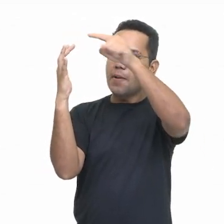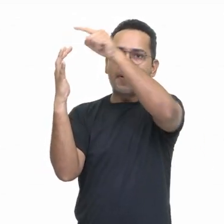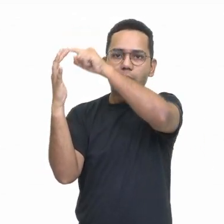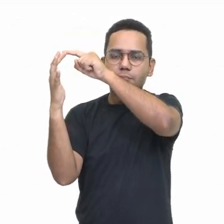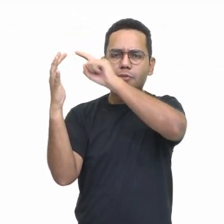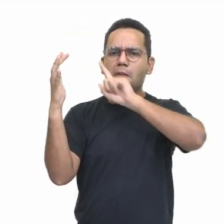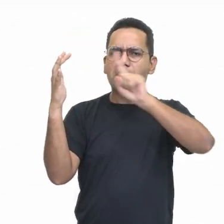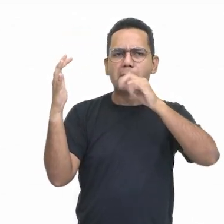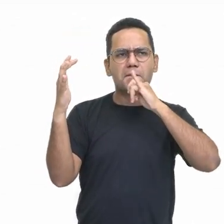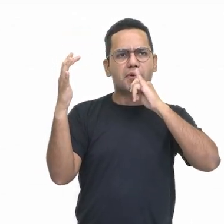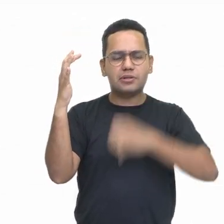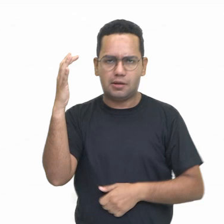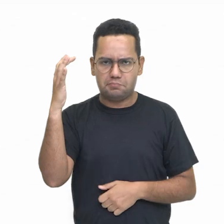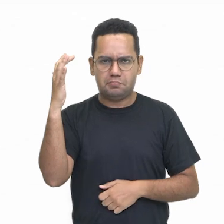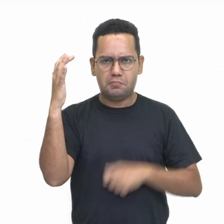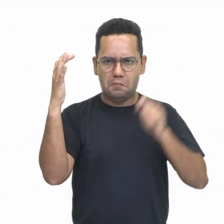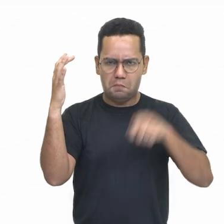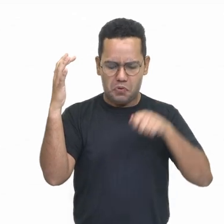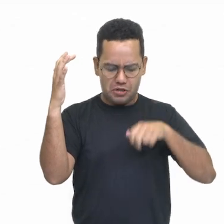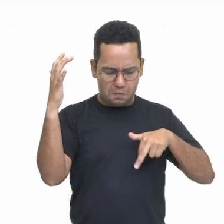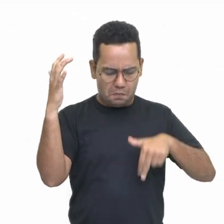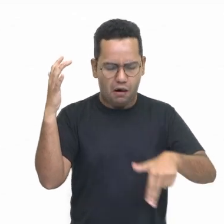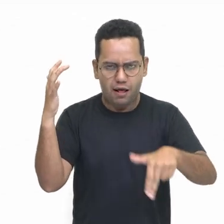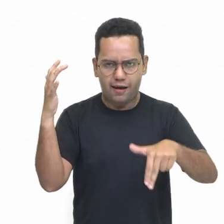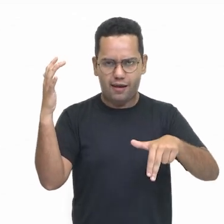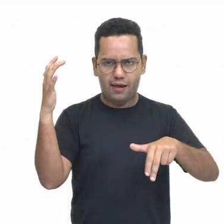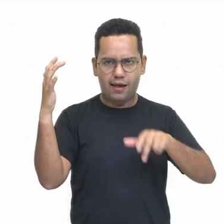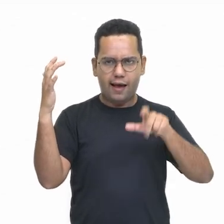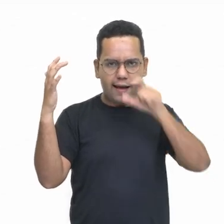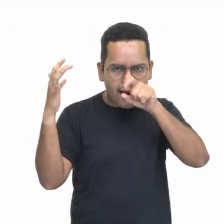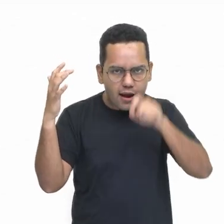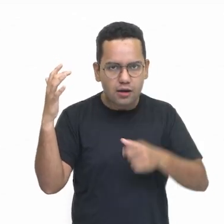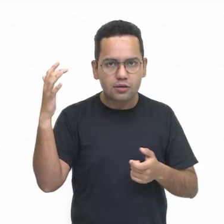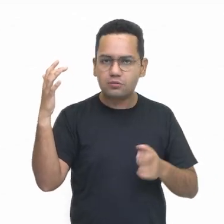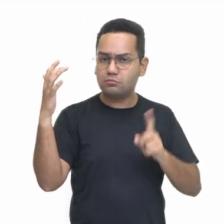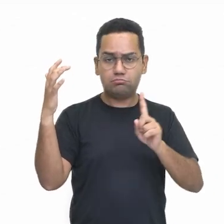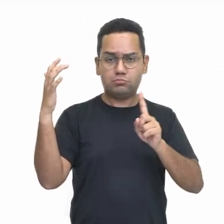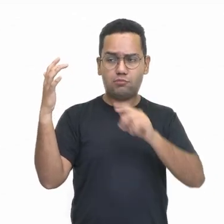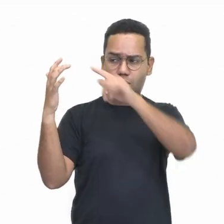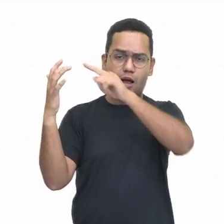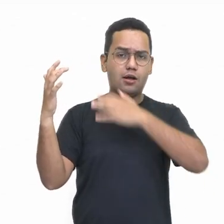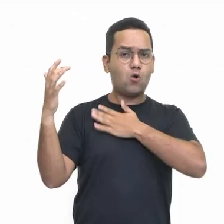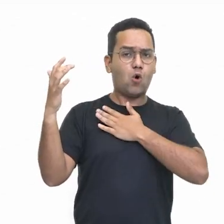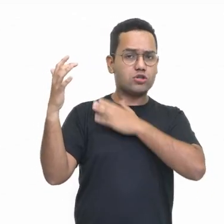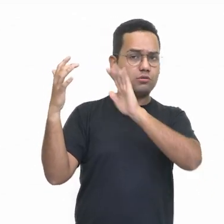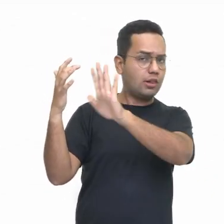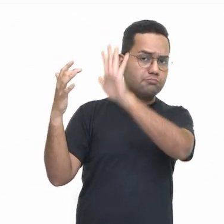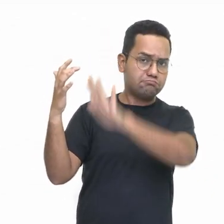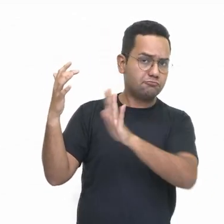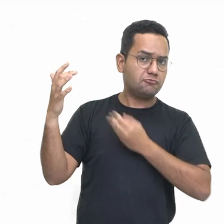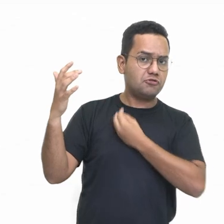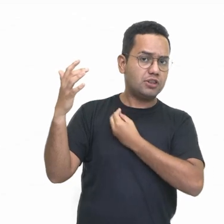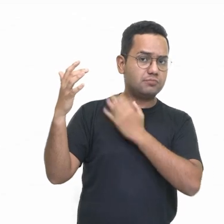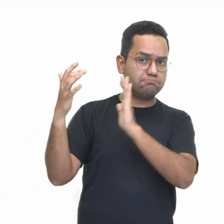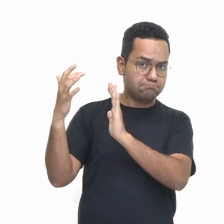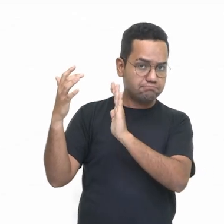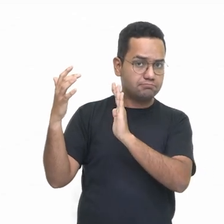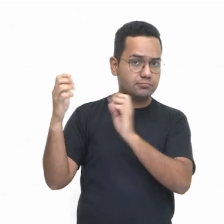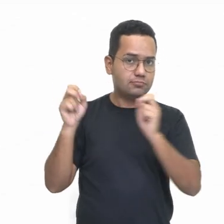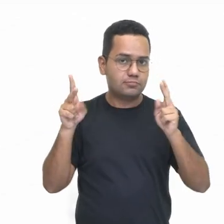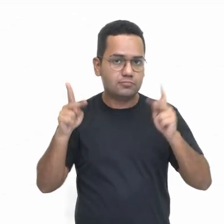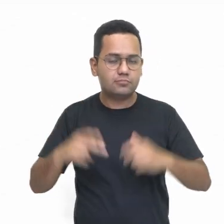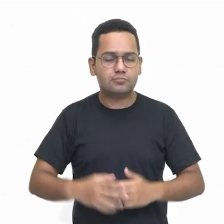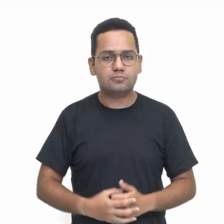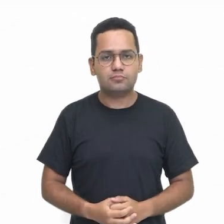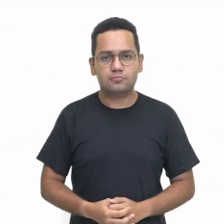Araras andando no solo você vai ver Araras lá no topo das Árvores lá é o habitato dela tá